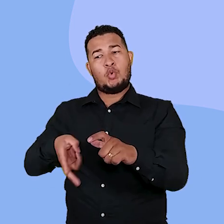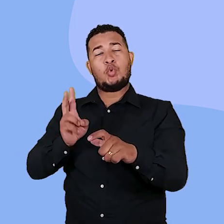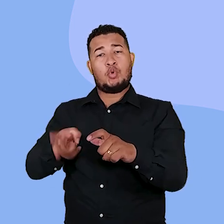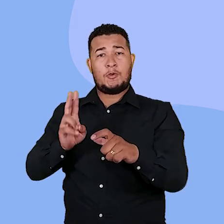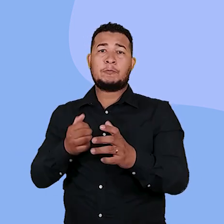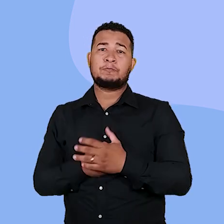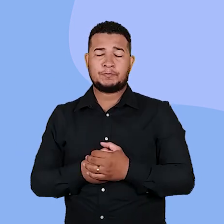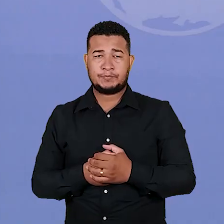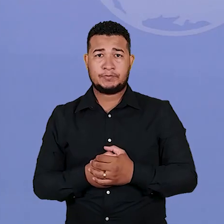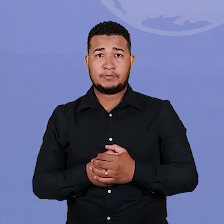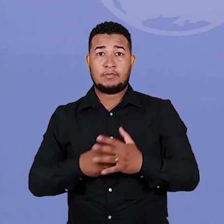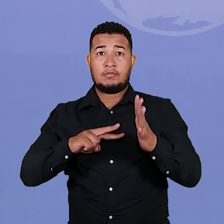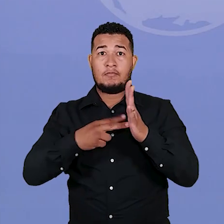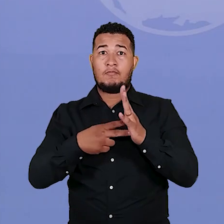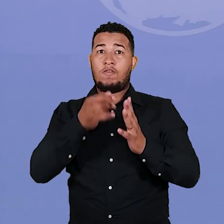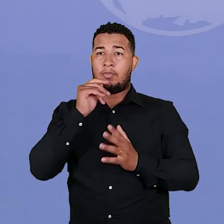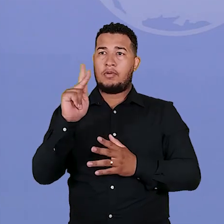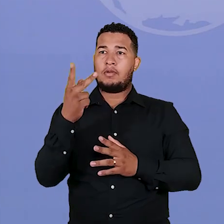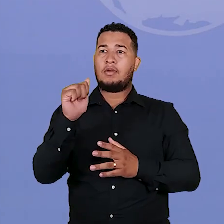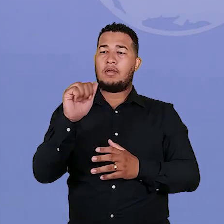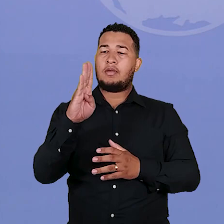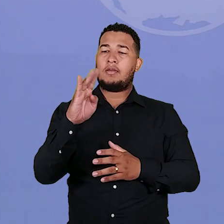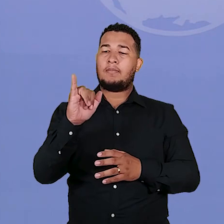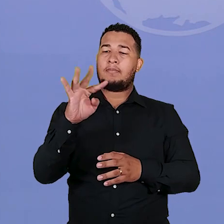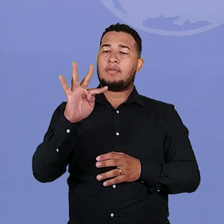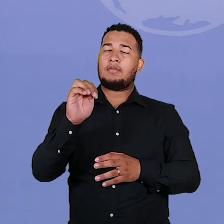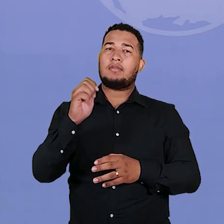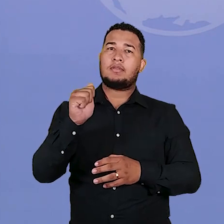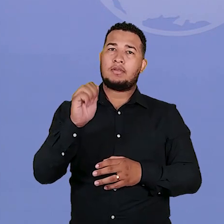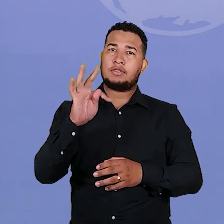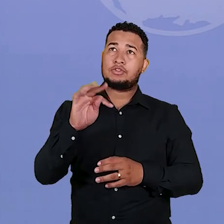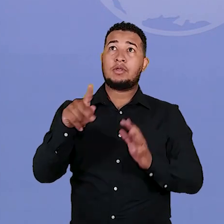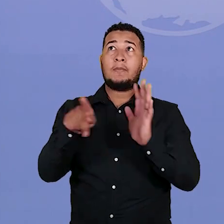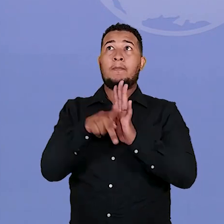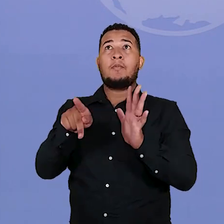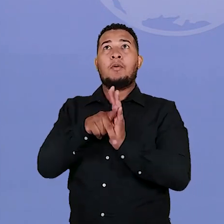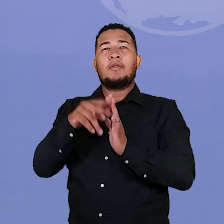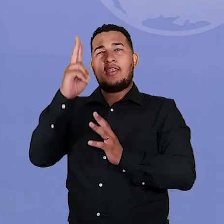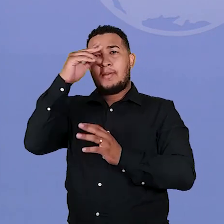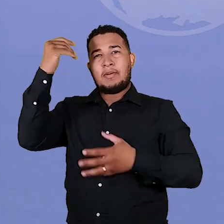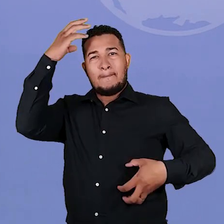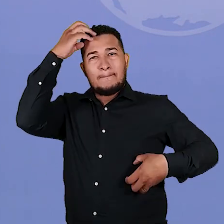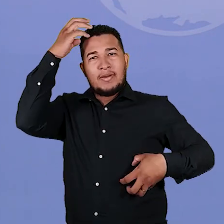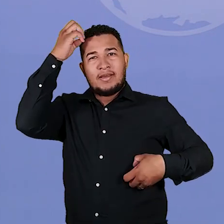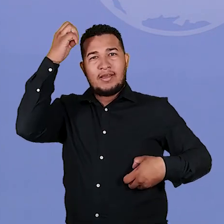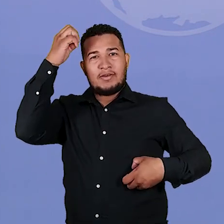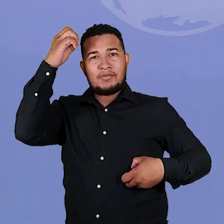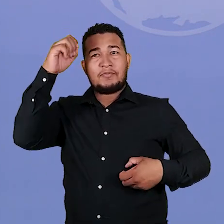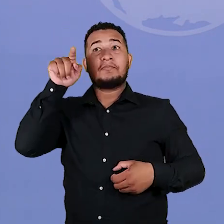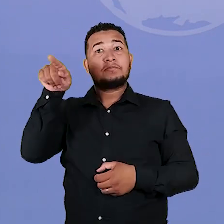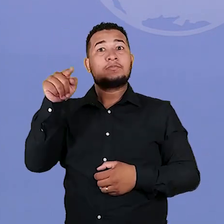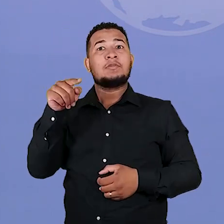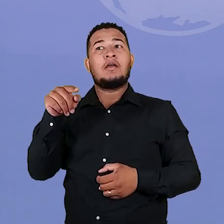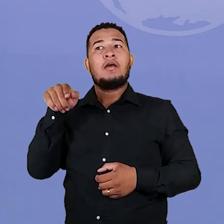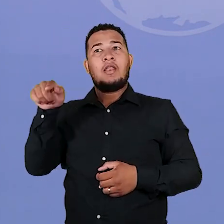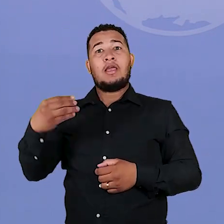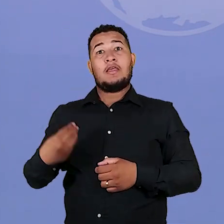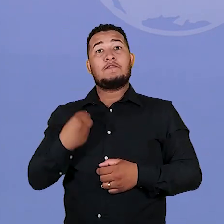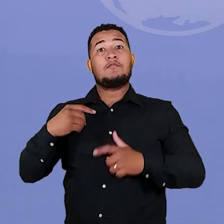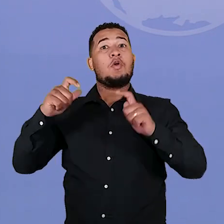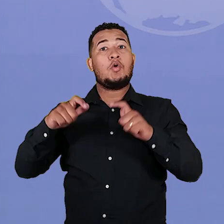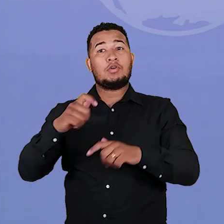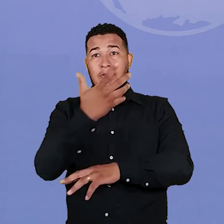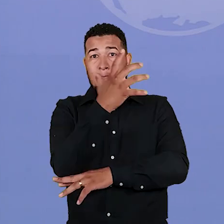tá? Então, eu falo do habitat do mico-leão dourado, que eu tinha dado o exemplo. Ele